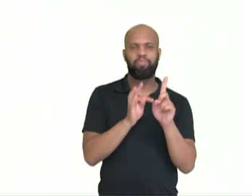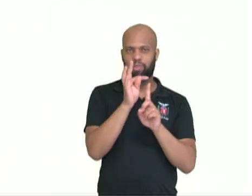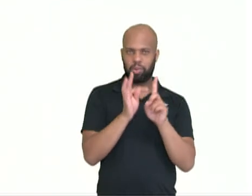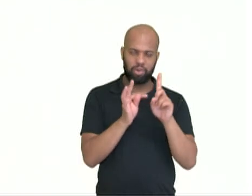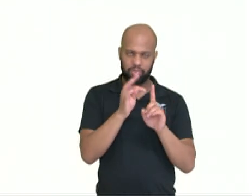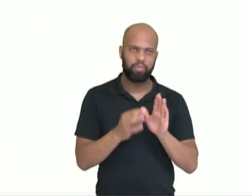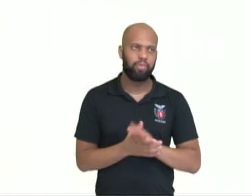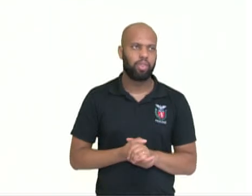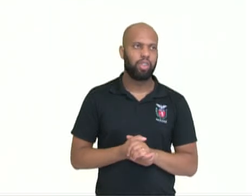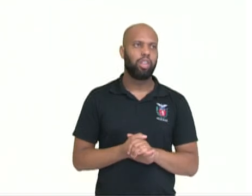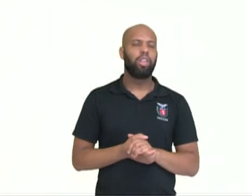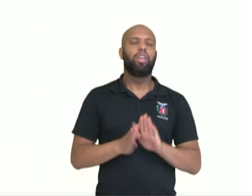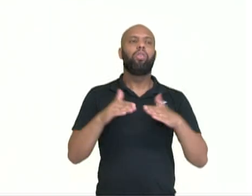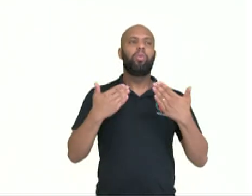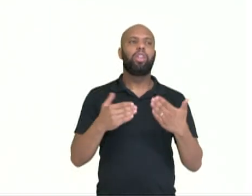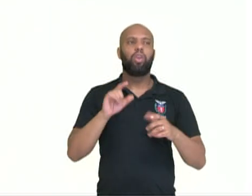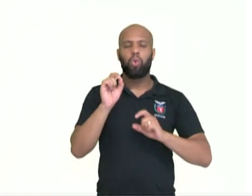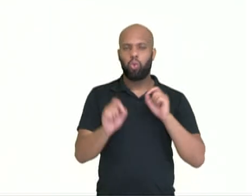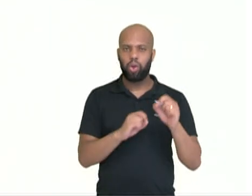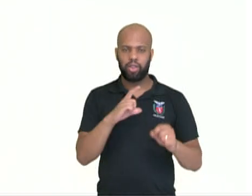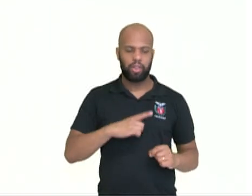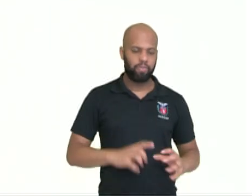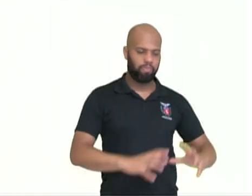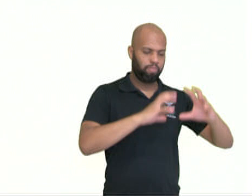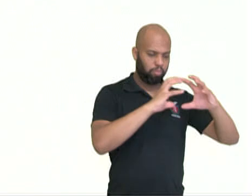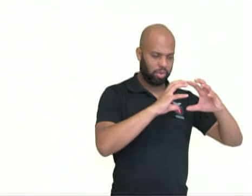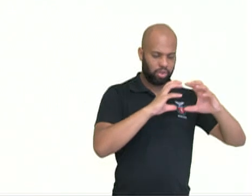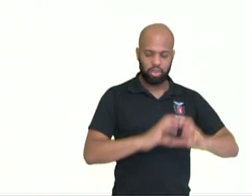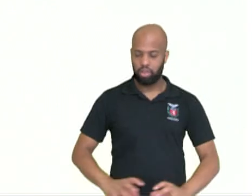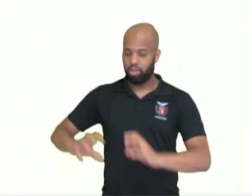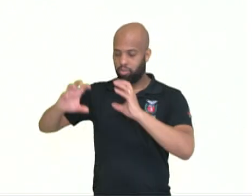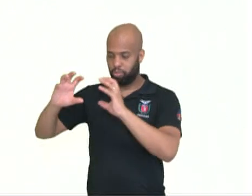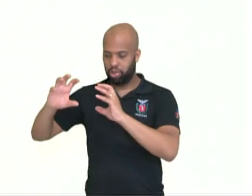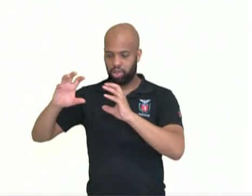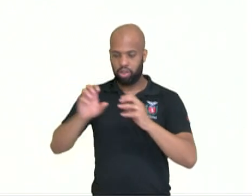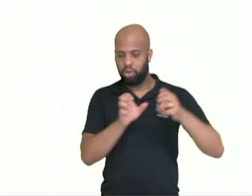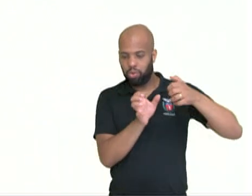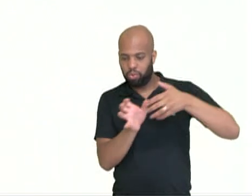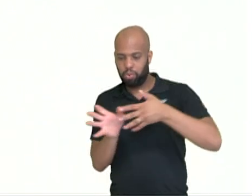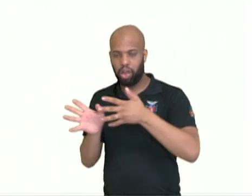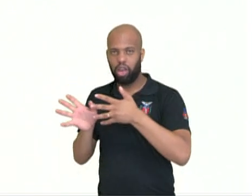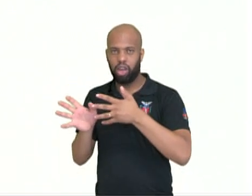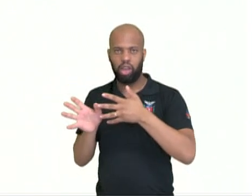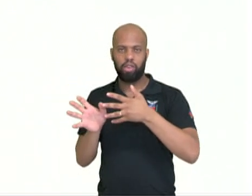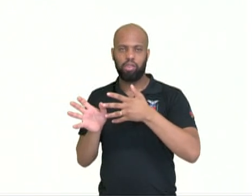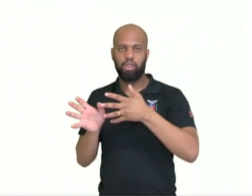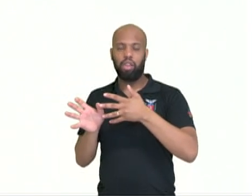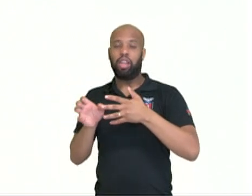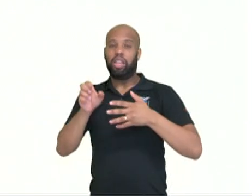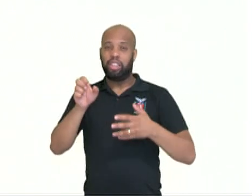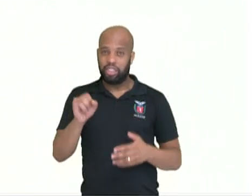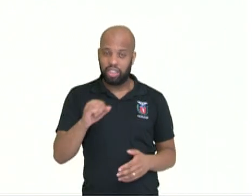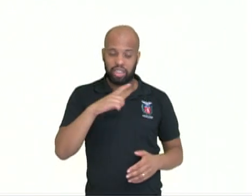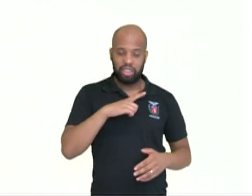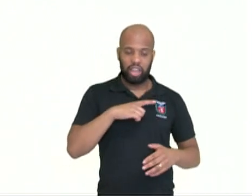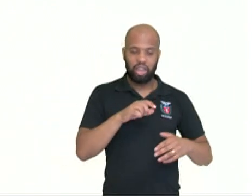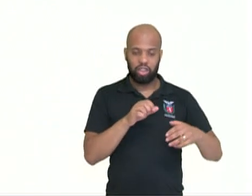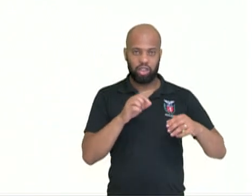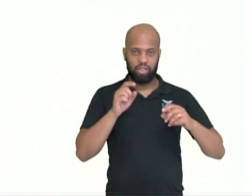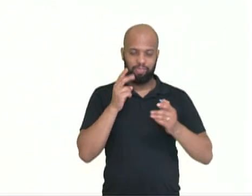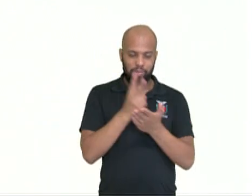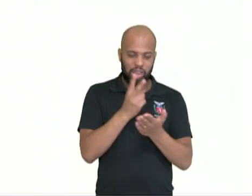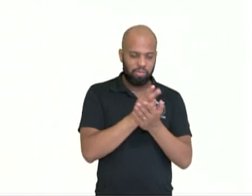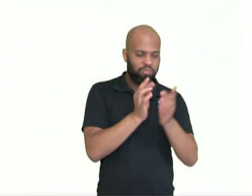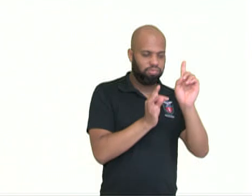Bom, então o equilíbrio térmico é a garantia de que eu não vou trocar calor com o outro corpo. Se eu estiver em equilíbrio térmico com ele,